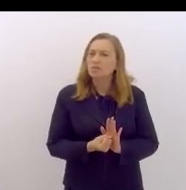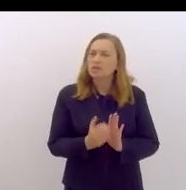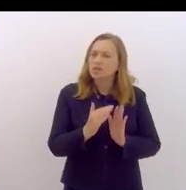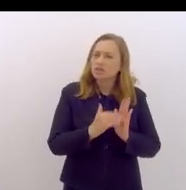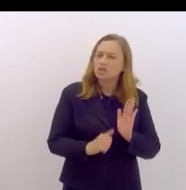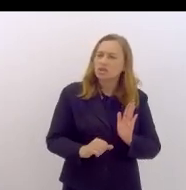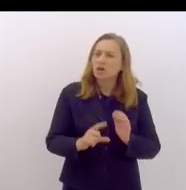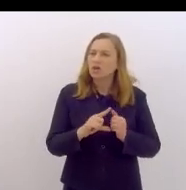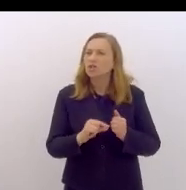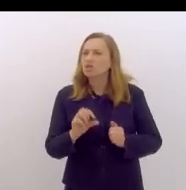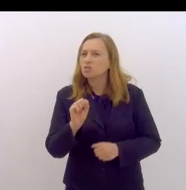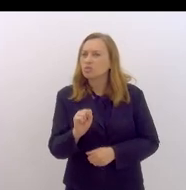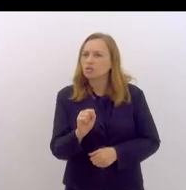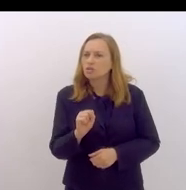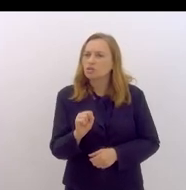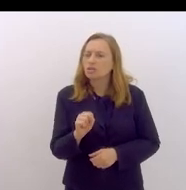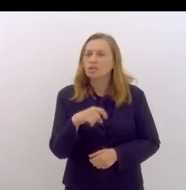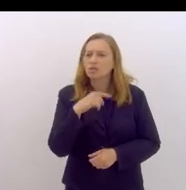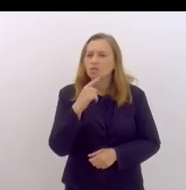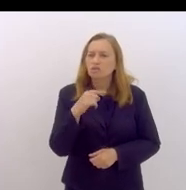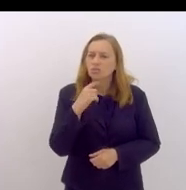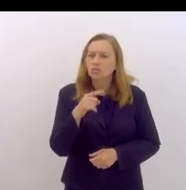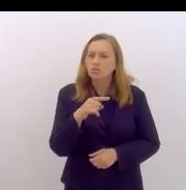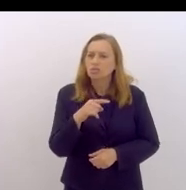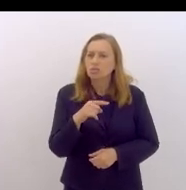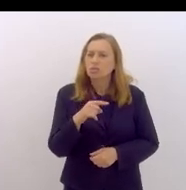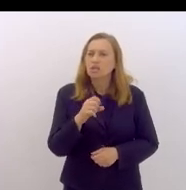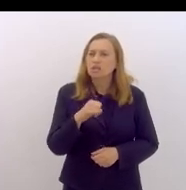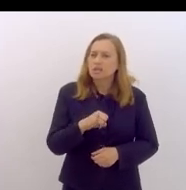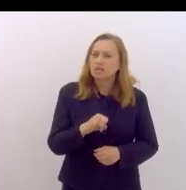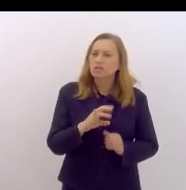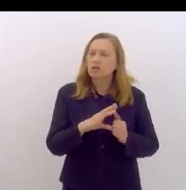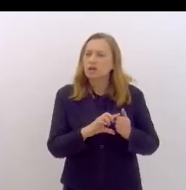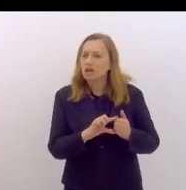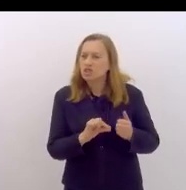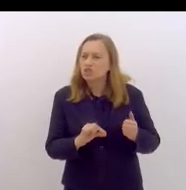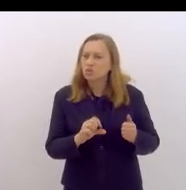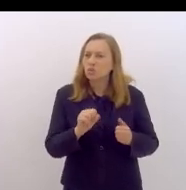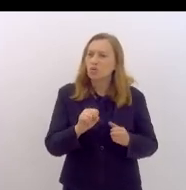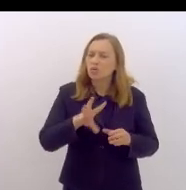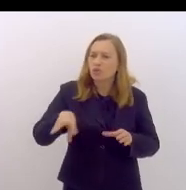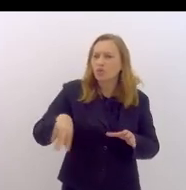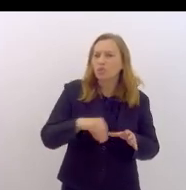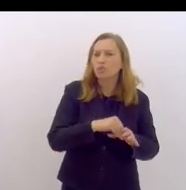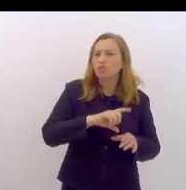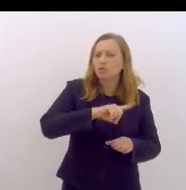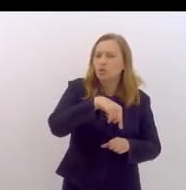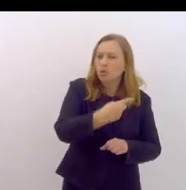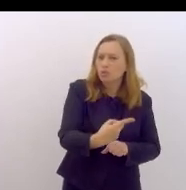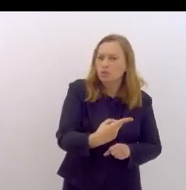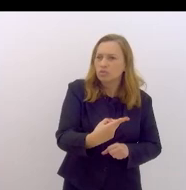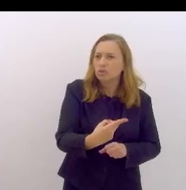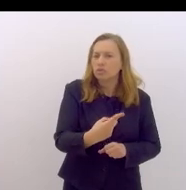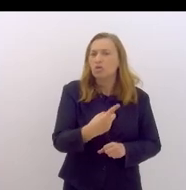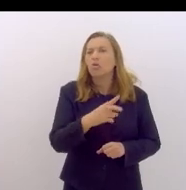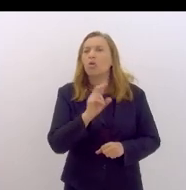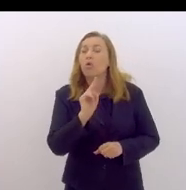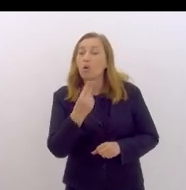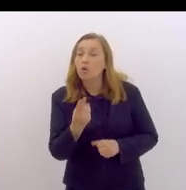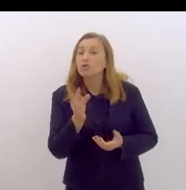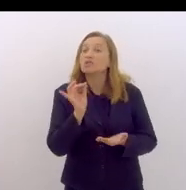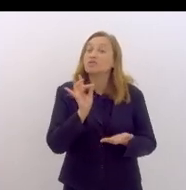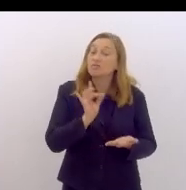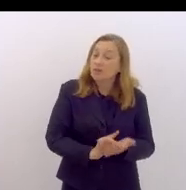11 original, fica a dúvida se o artigo 11 foi colocado num outro artigo, no 12, por exemplo, ou se realmente